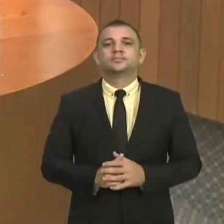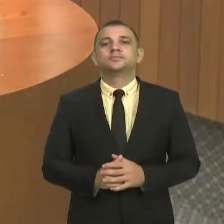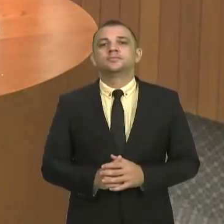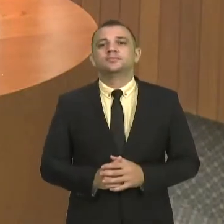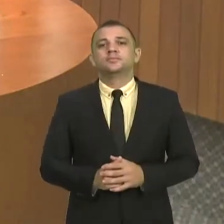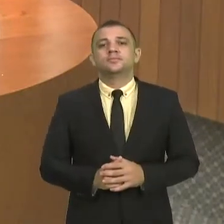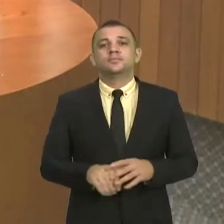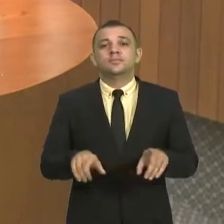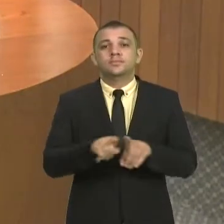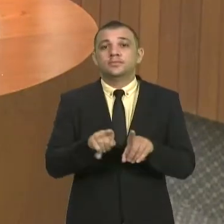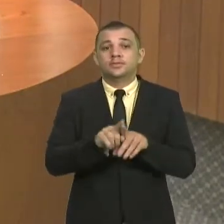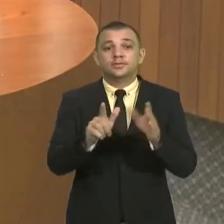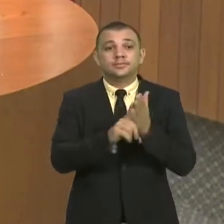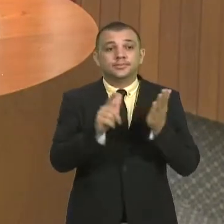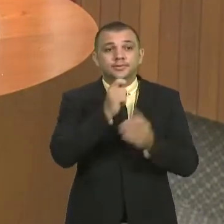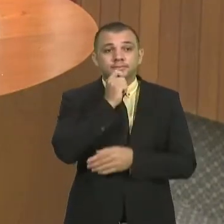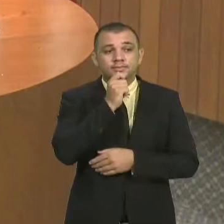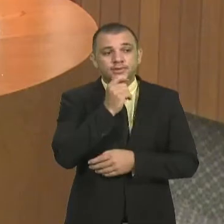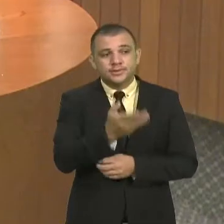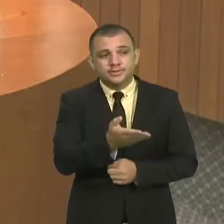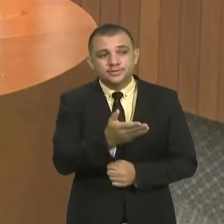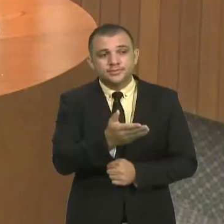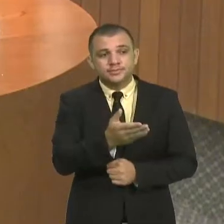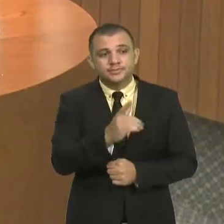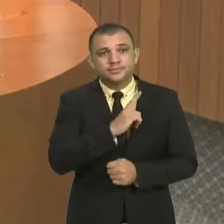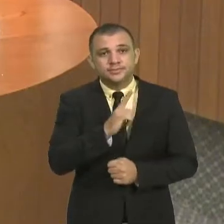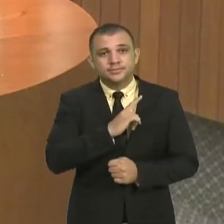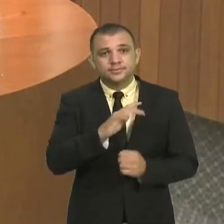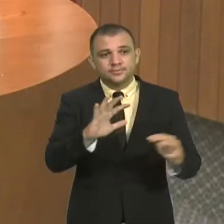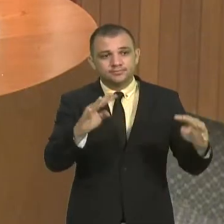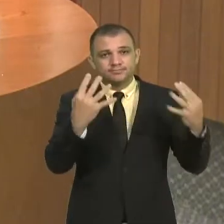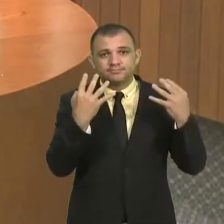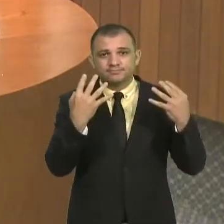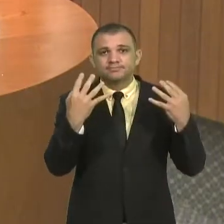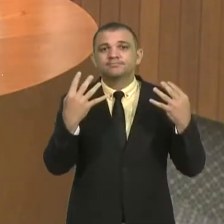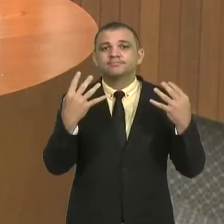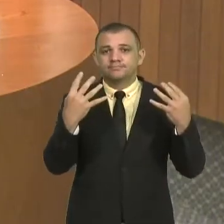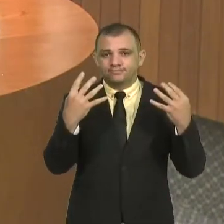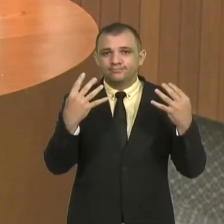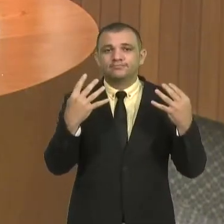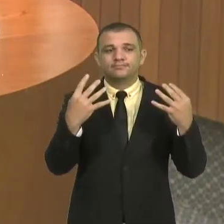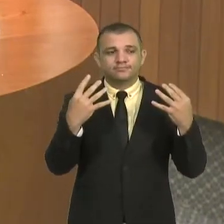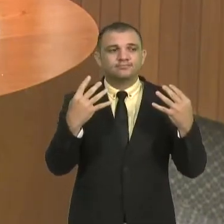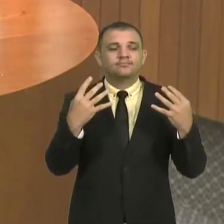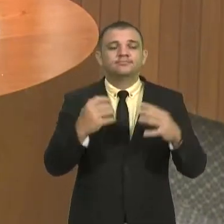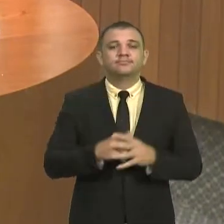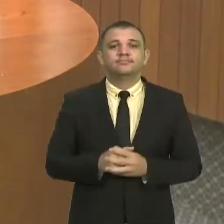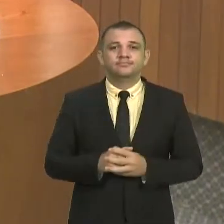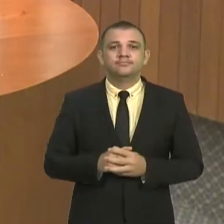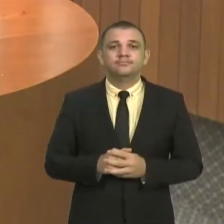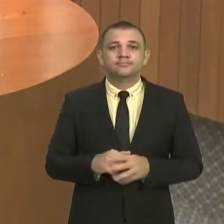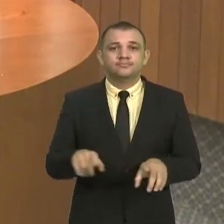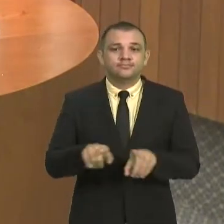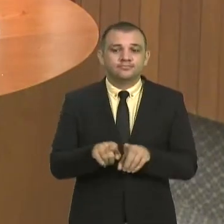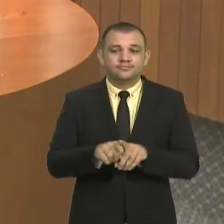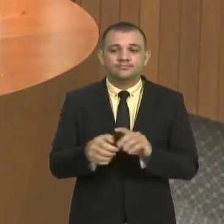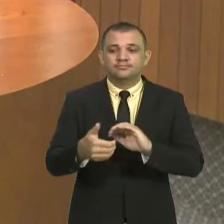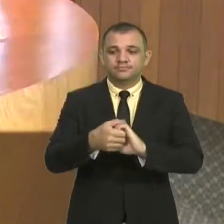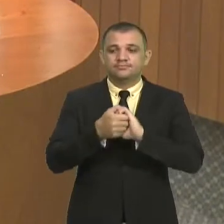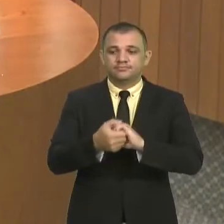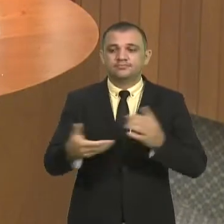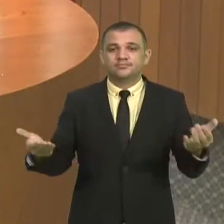a imprensa que ora nos vê e nos assiste e nos ouve, os meus cumprimentos nessa